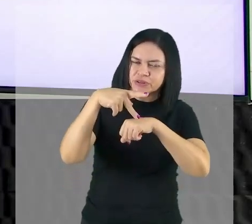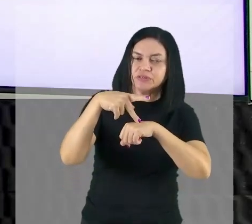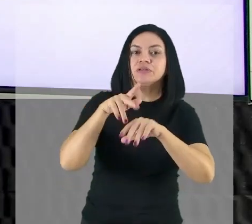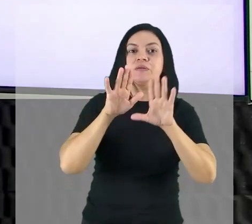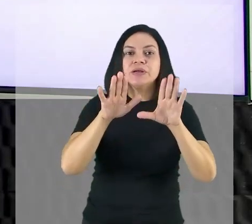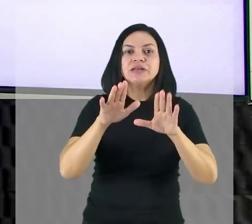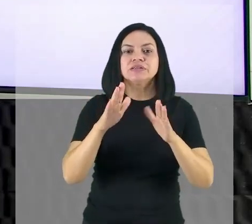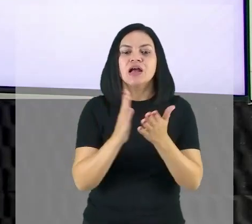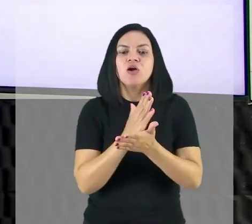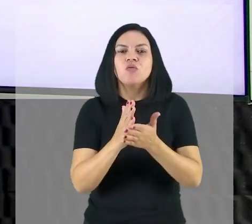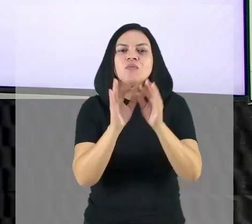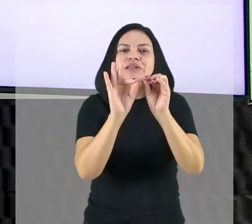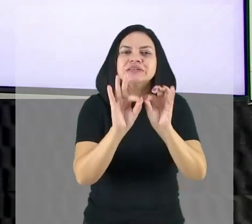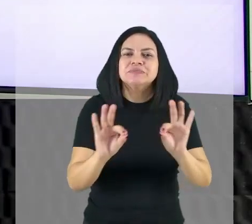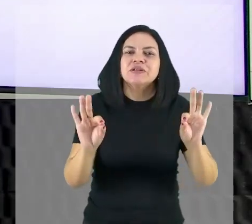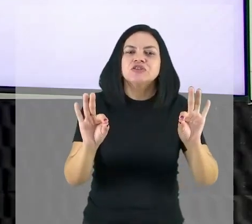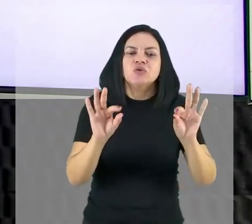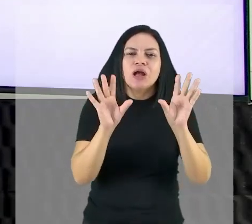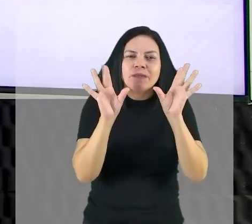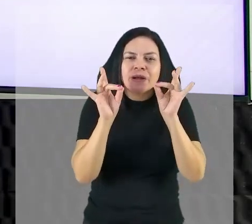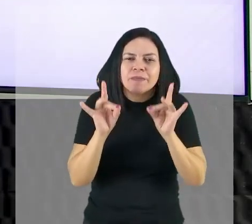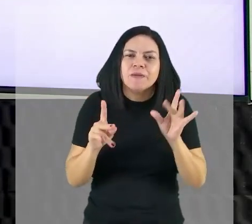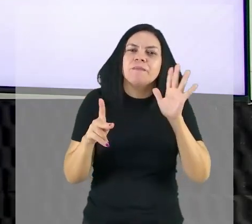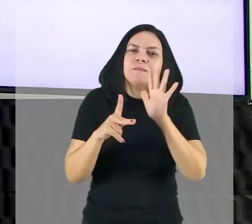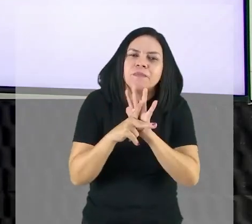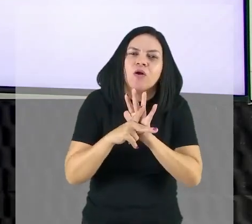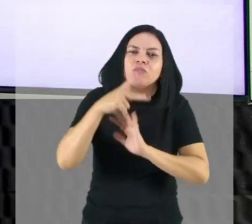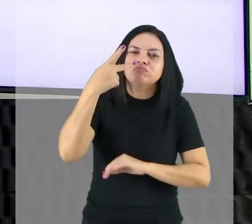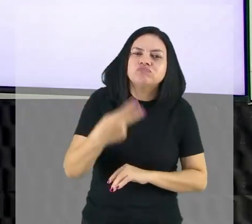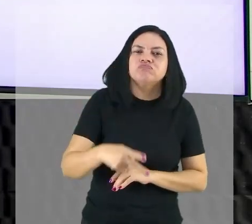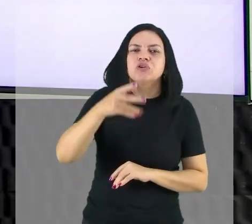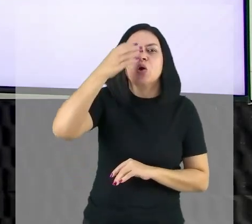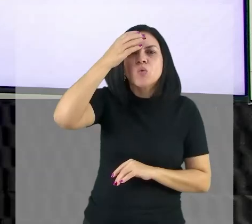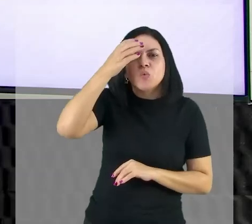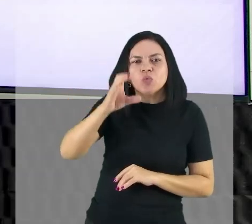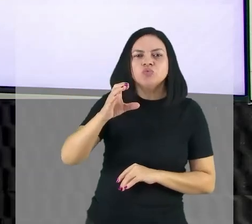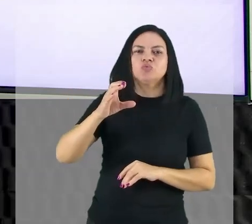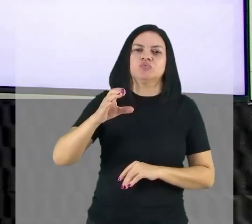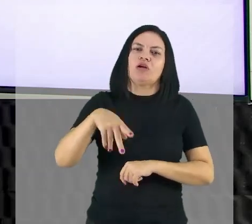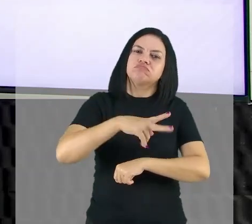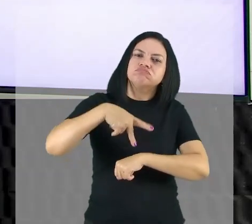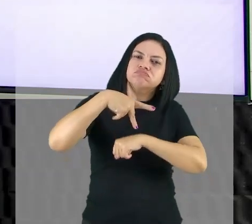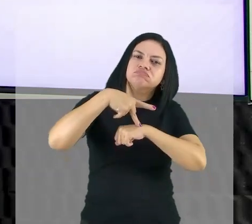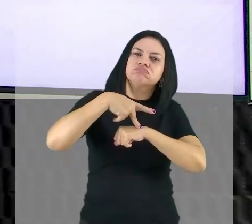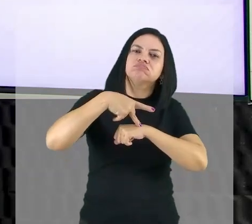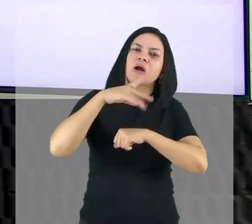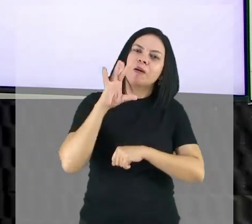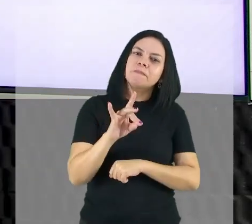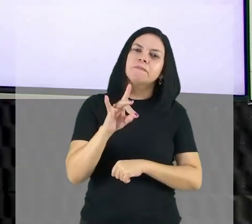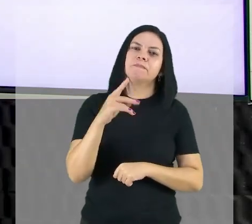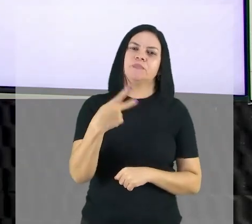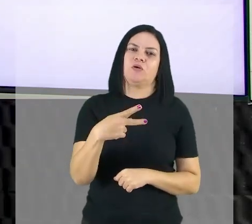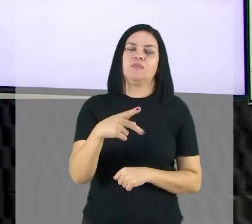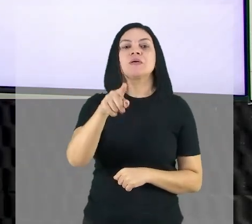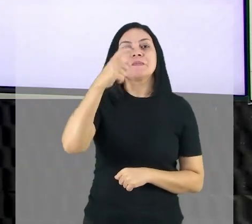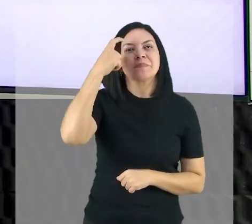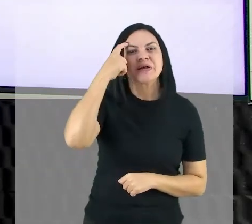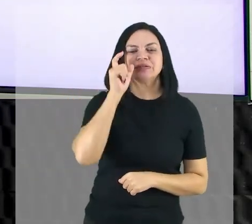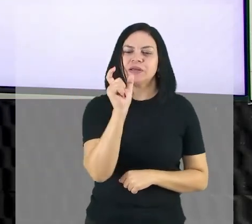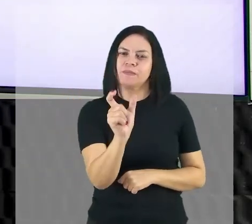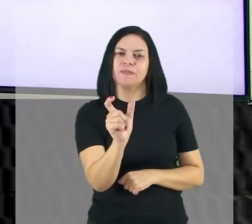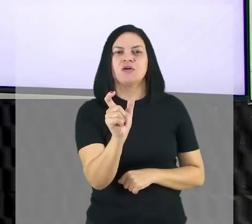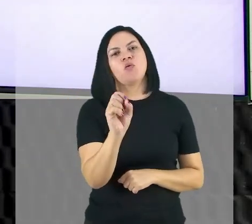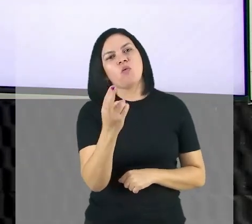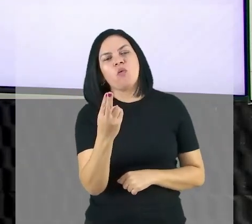algumas expressões que são muito específicas daquela cultura ou daquela nacionalidade. Então, quando se pensa em palavras ou